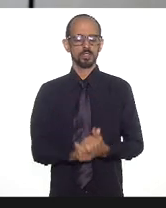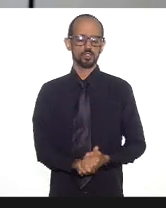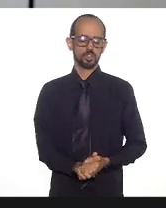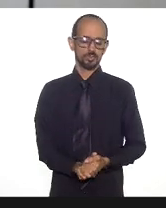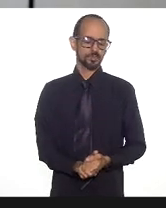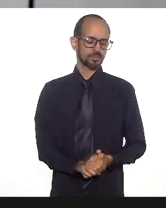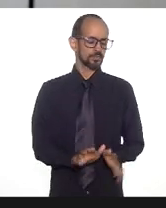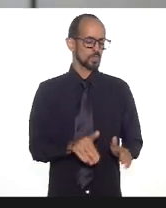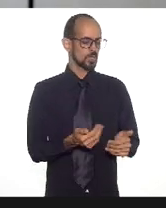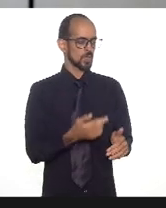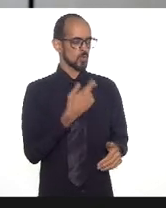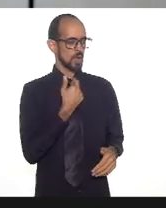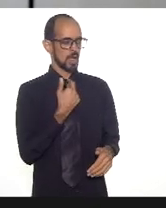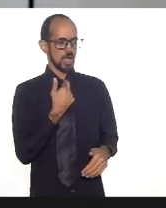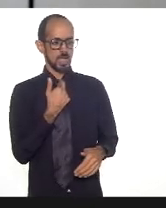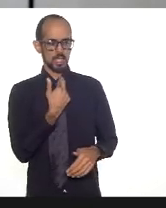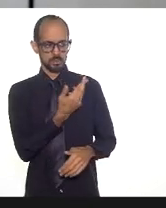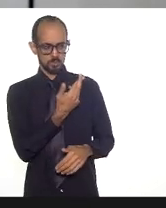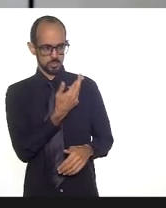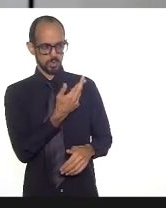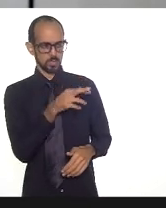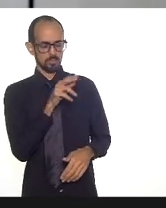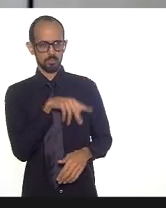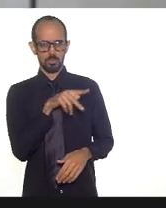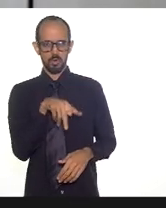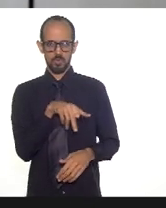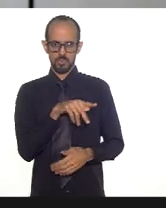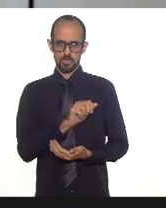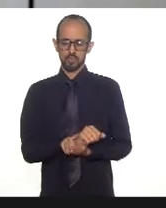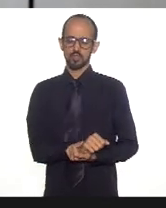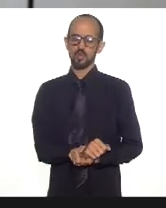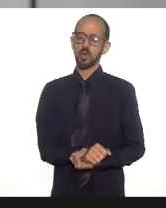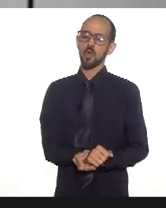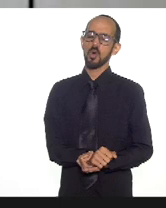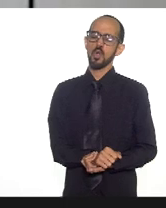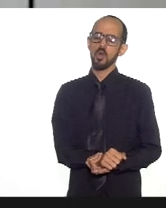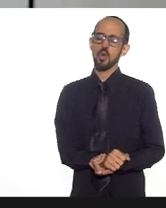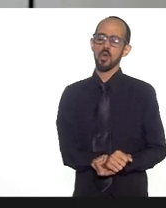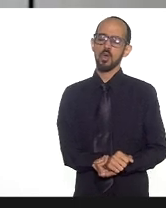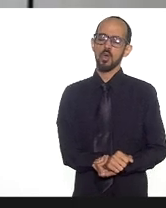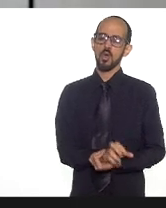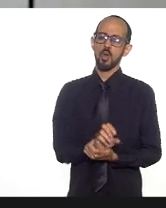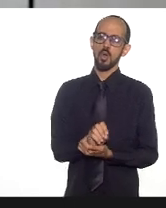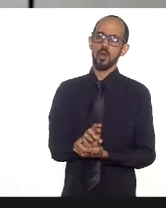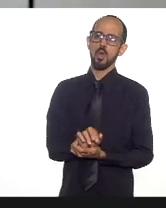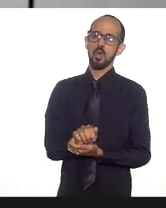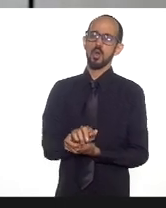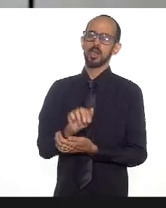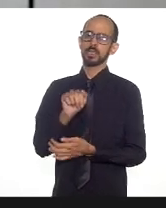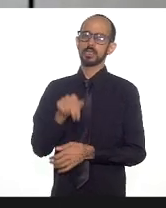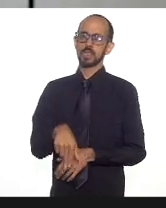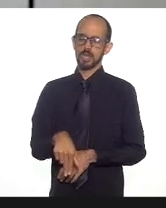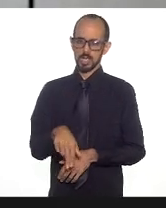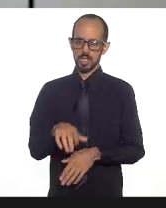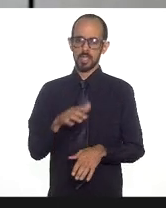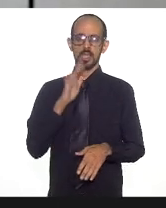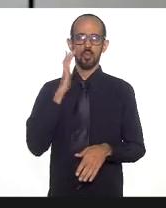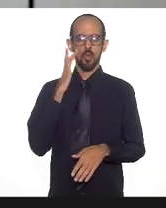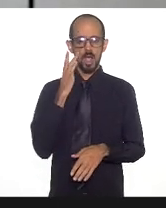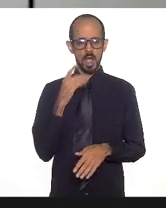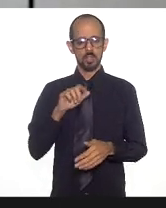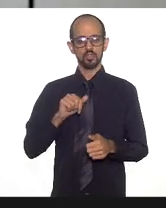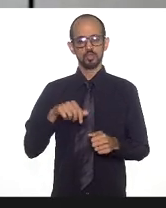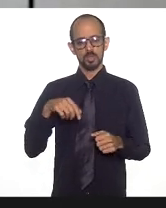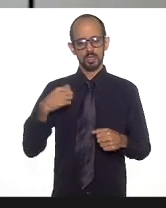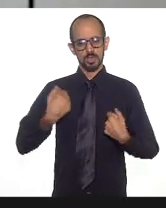Respondendo aqui ao professor Lobianco, eu gostaria de dizer que... Bom, antes disso, eu acho que sim, eu acho que é necessário